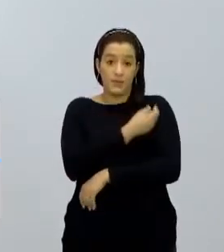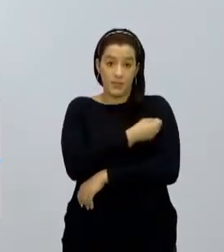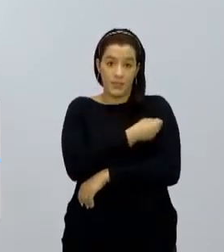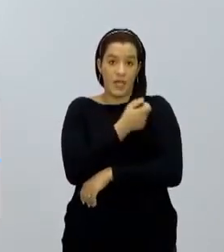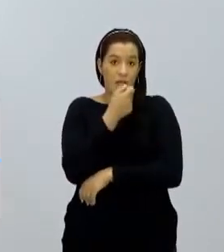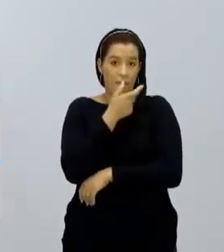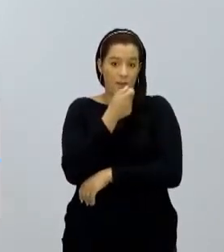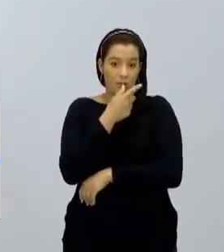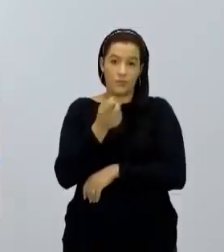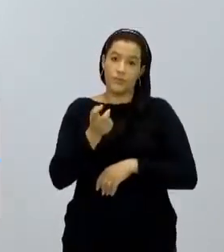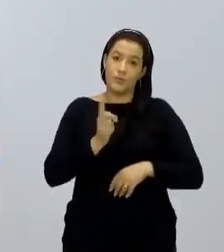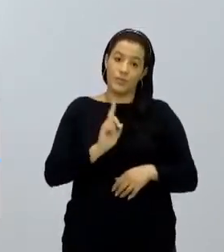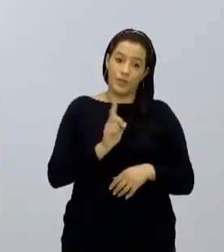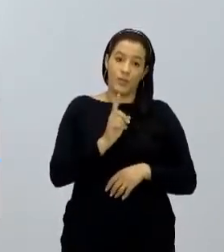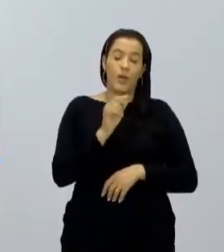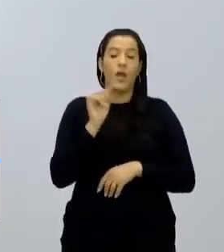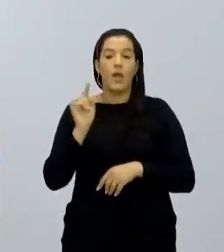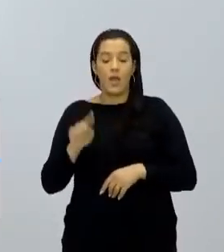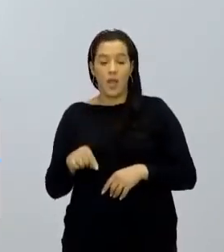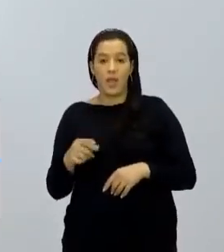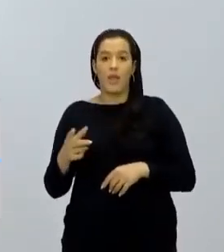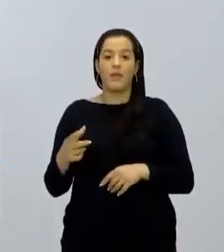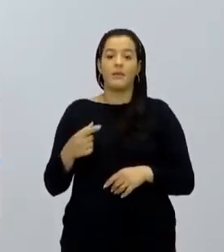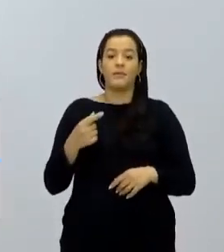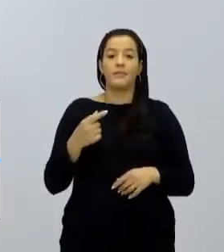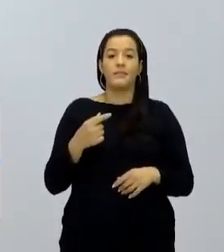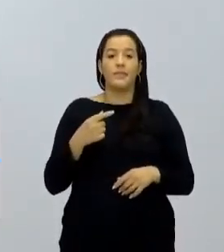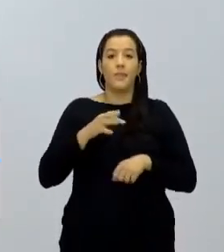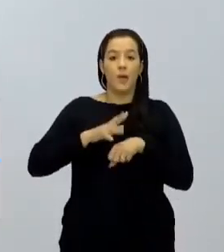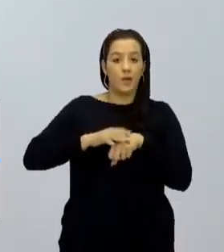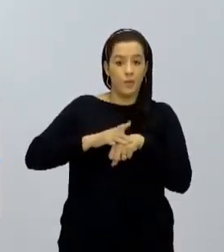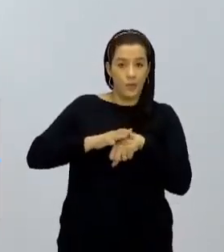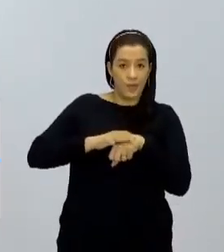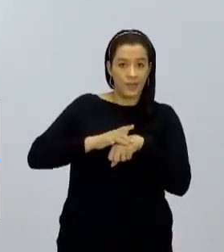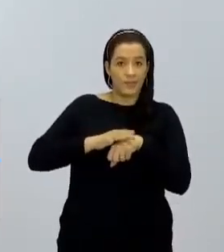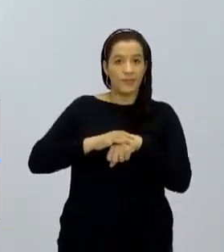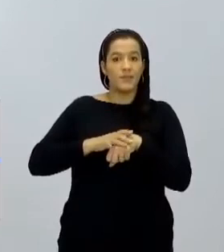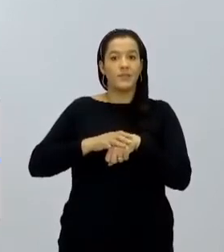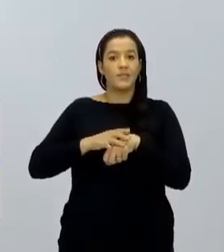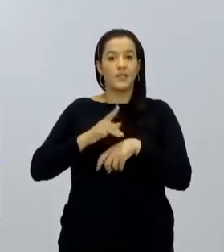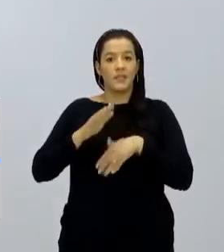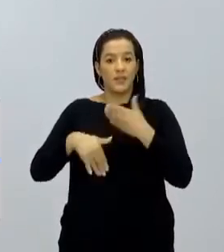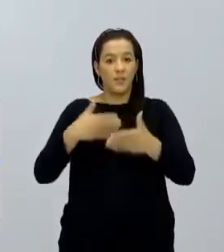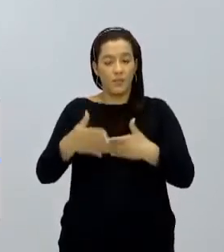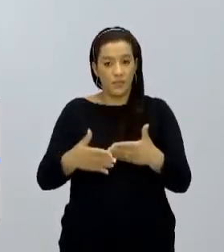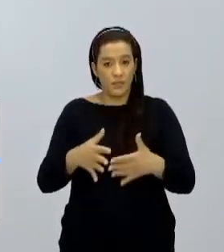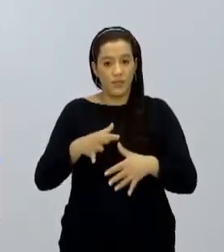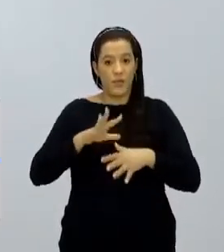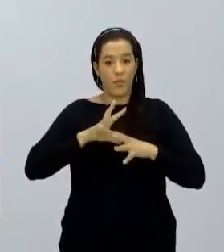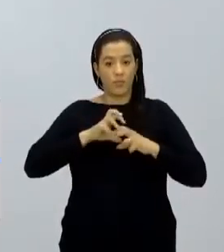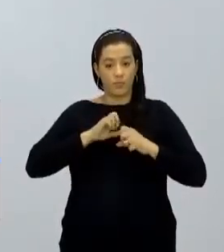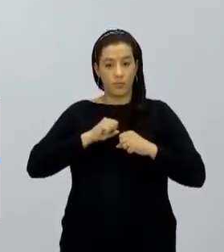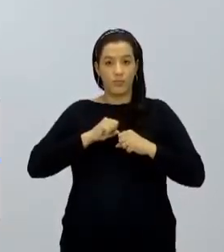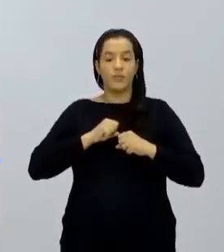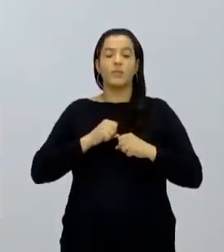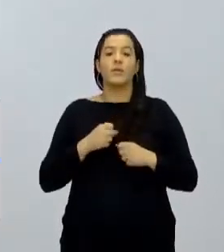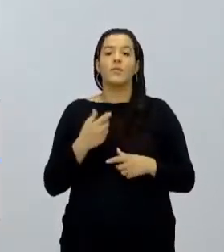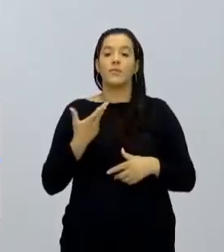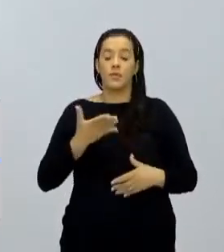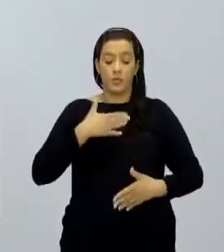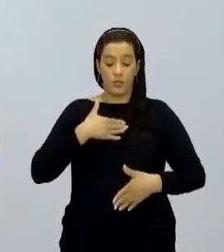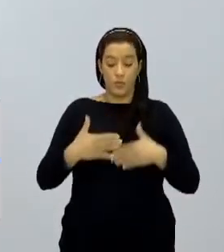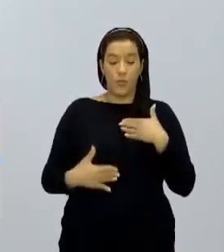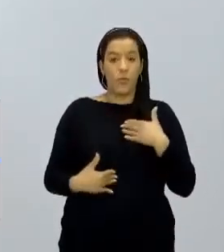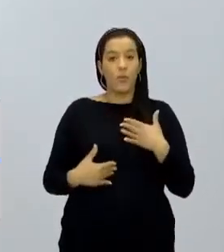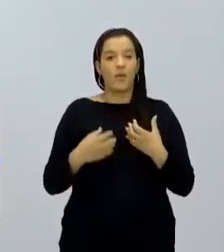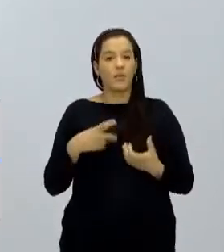Tá? A vacina é o organismo que iria te atacar para causar doença. Mas aí você ensina o seu corpo como que esse